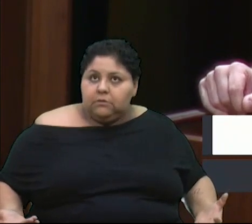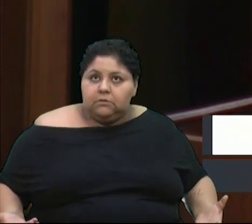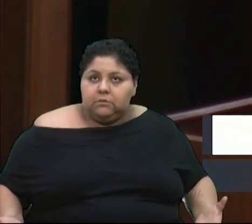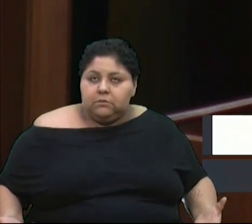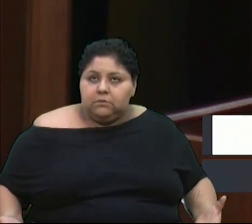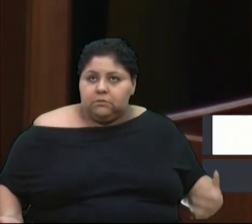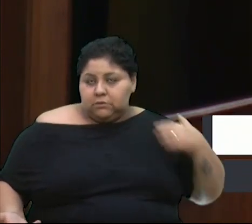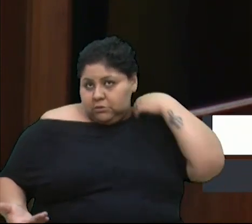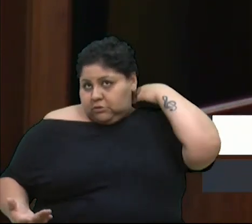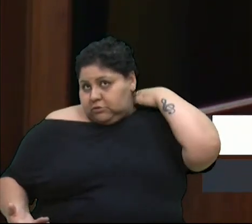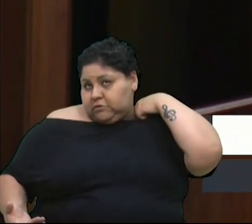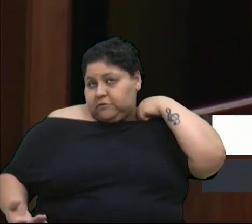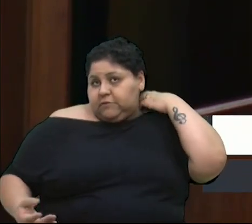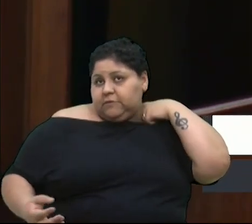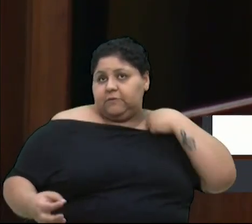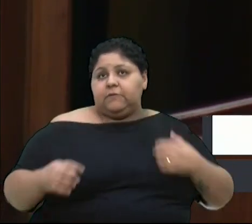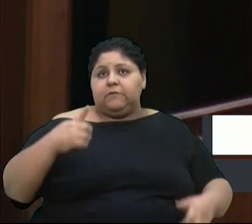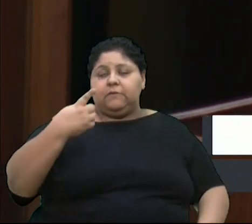justo. Em